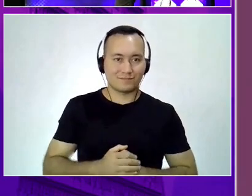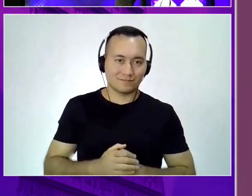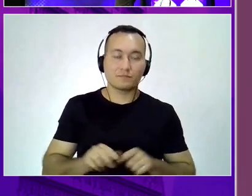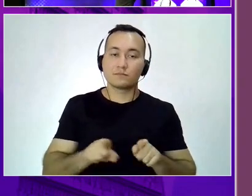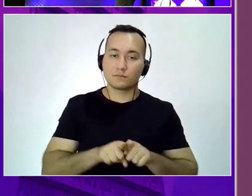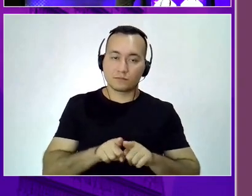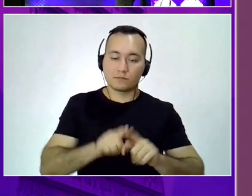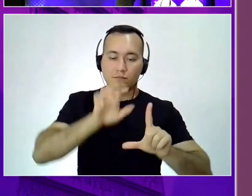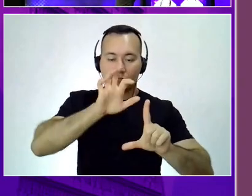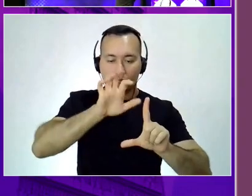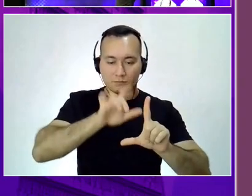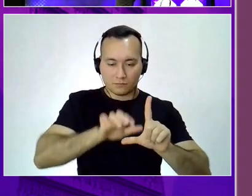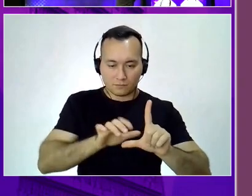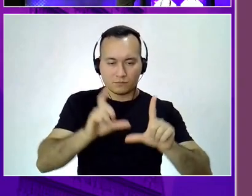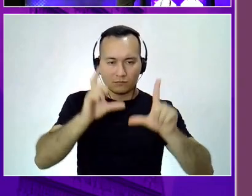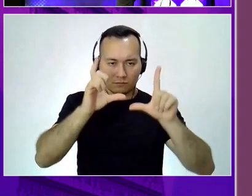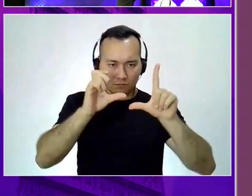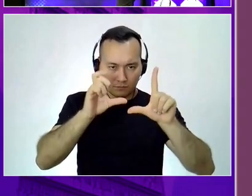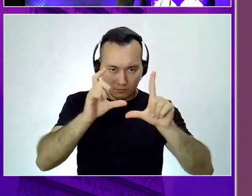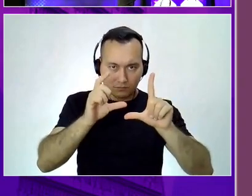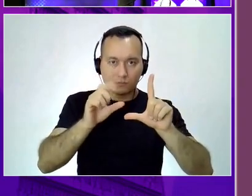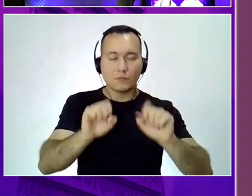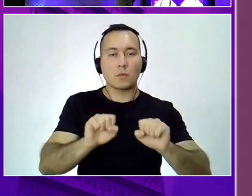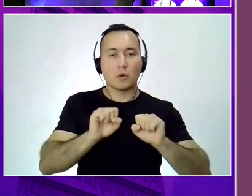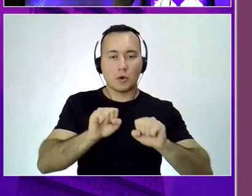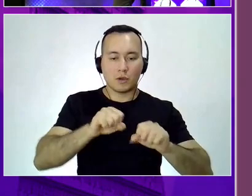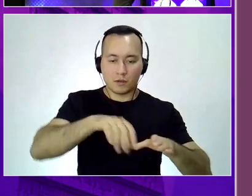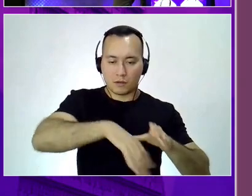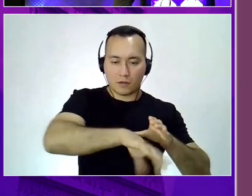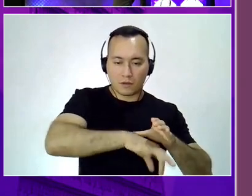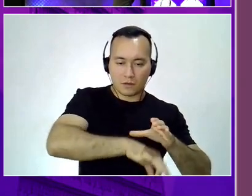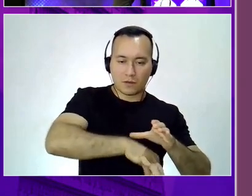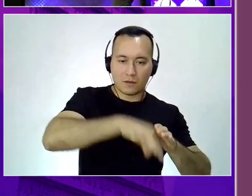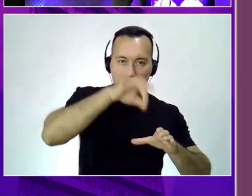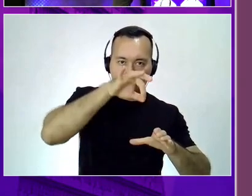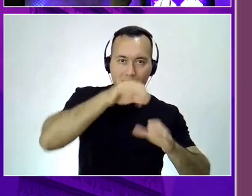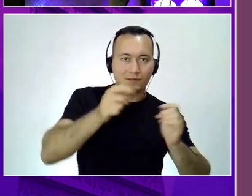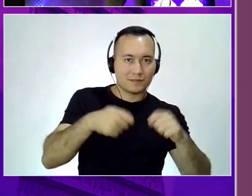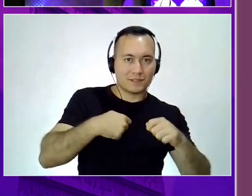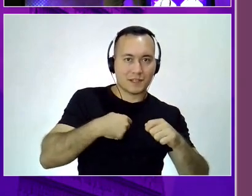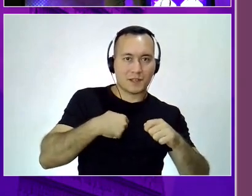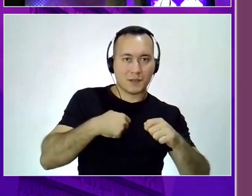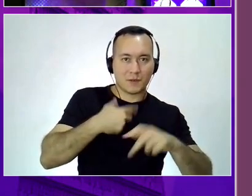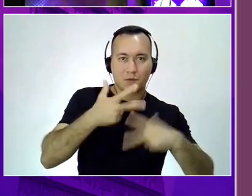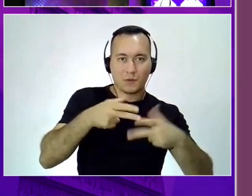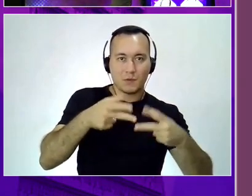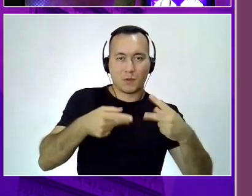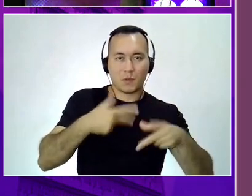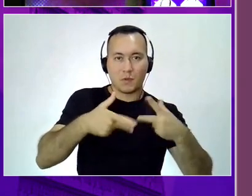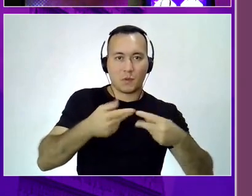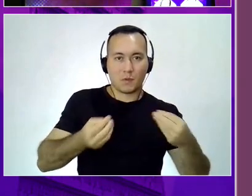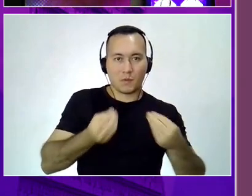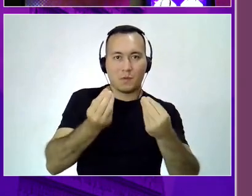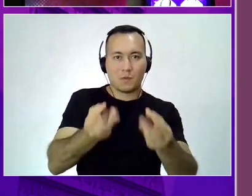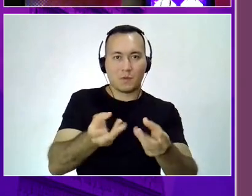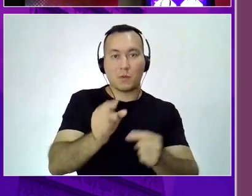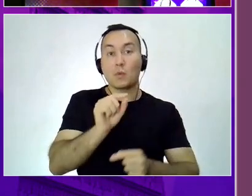Code para quem quiser participar do sorteio de 2 horas aí de consultoria gratuita com o Guia Dev. Fica à vontade.